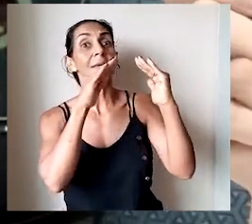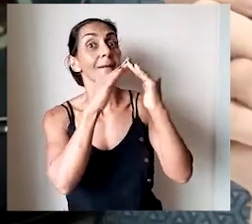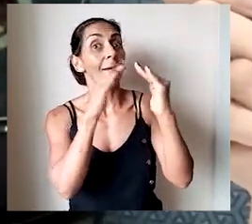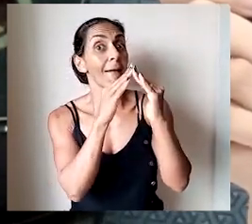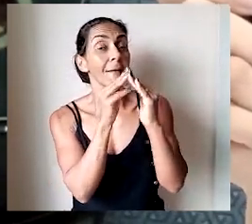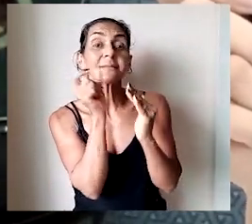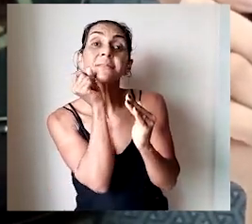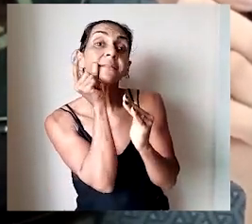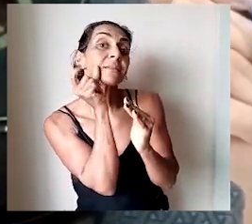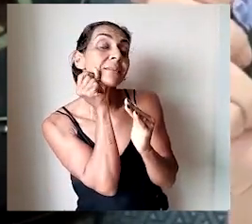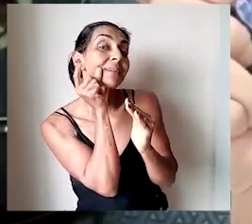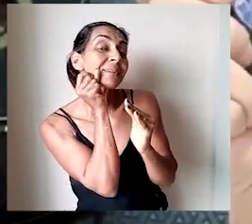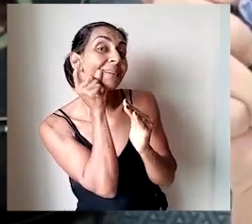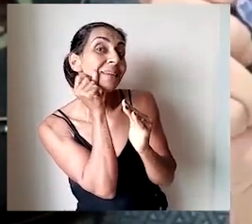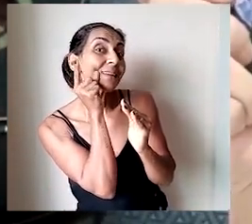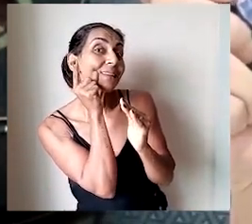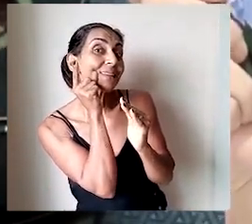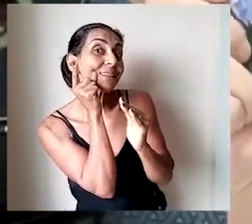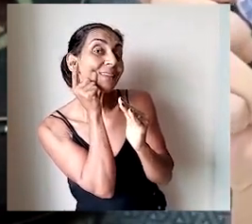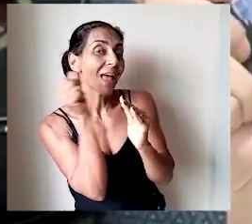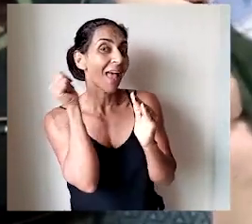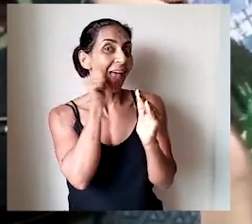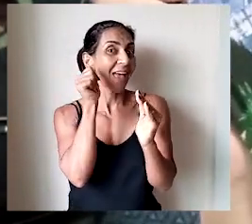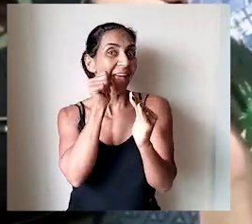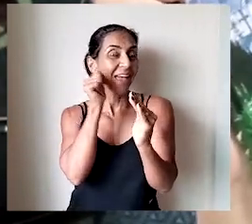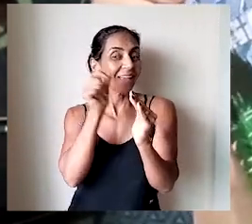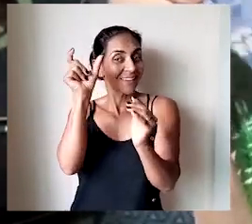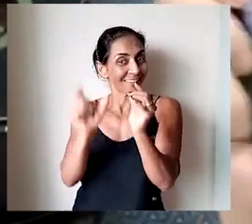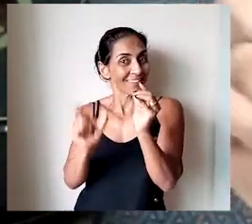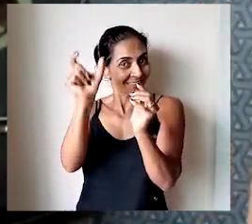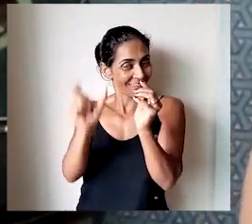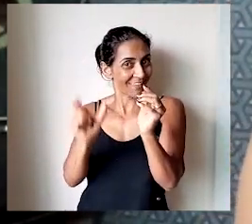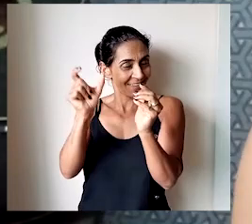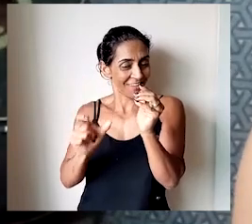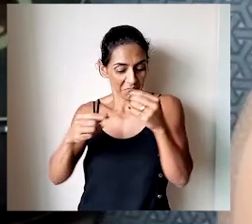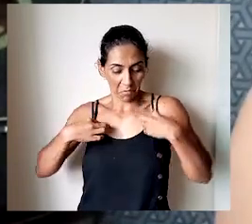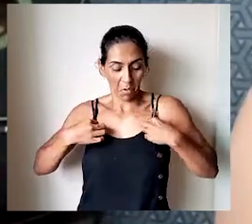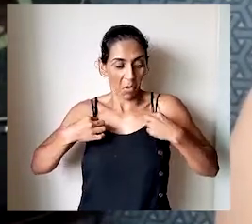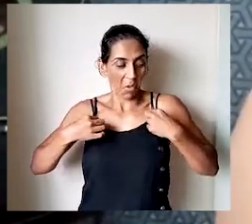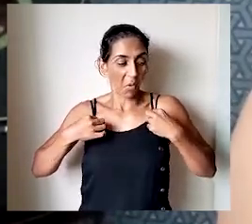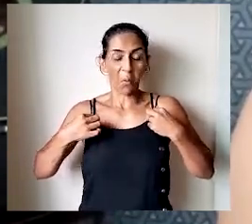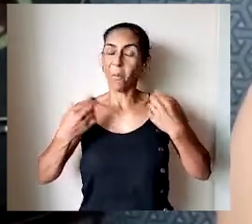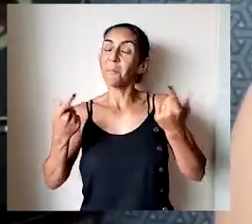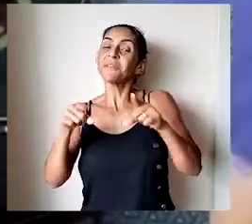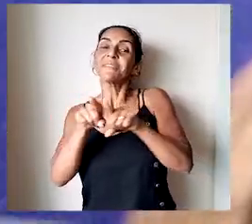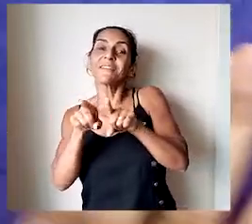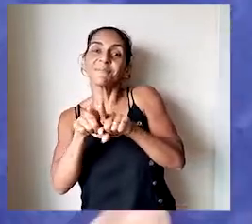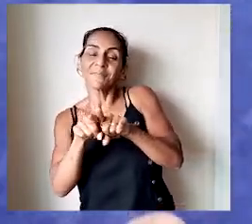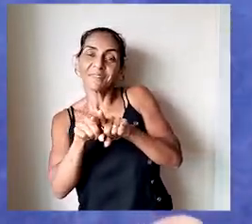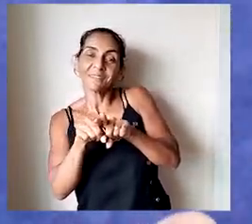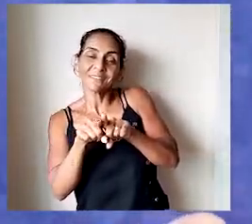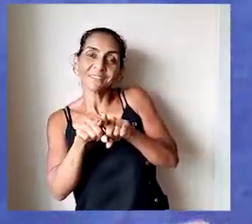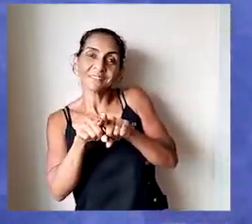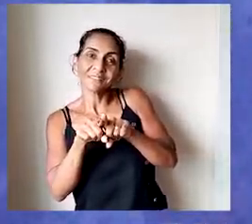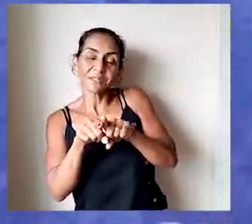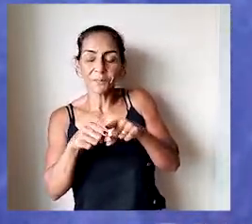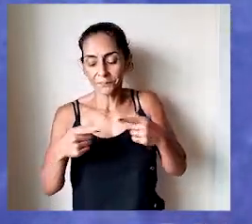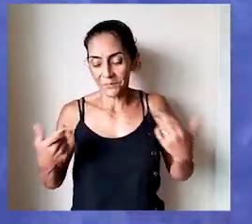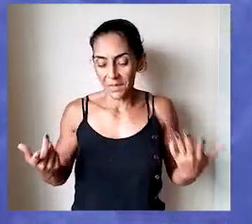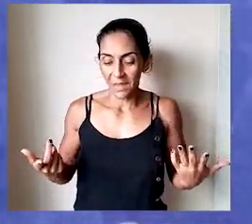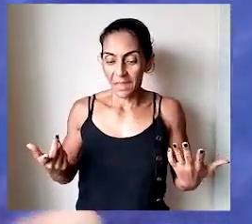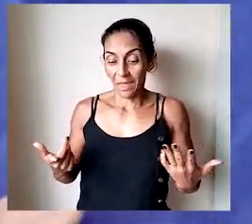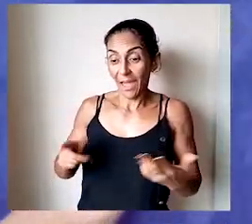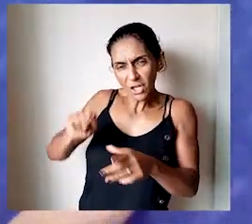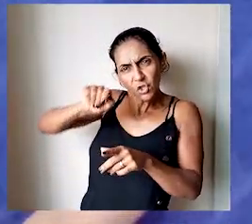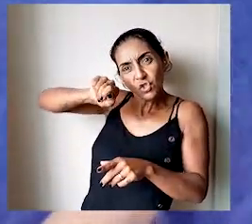o gato sem nome e a Coraline com uma roupa que ela descreve durante a história também. Aqui tem a ilustração da chave, a chave